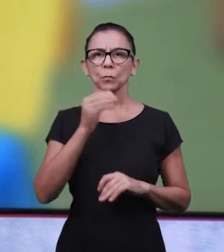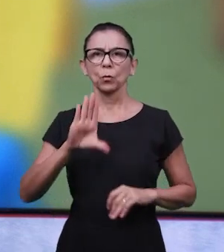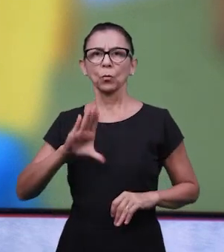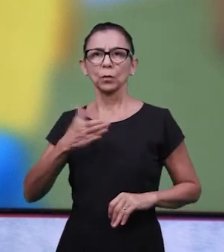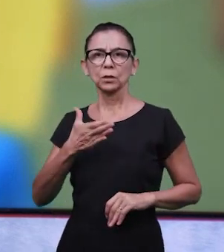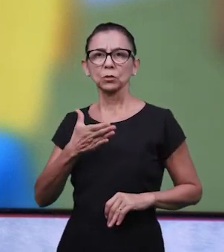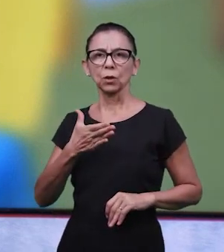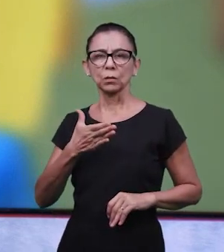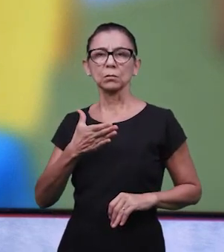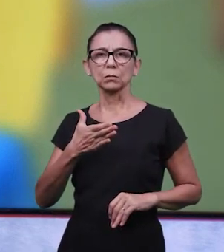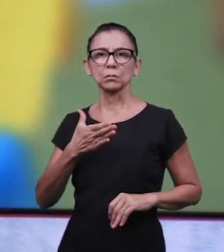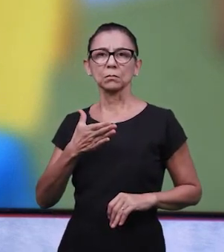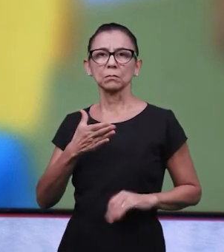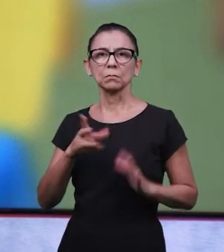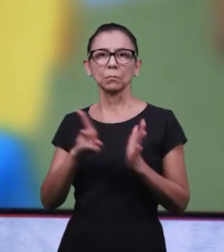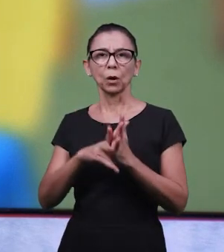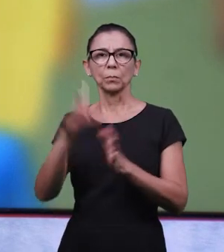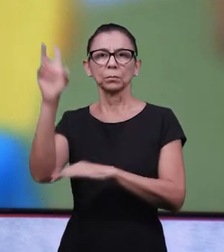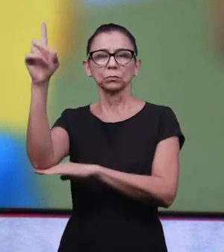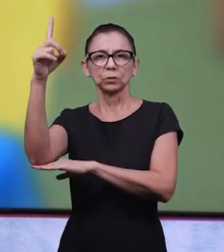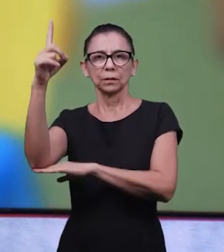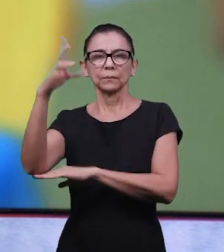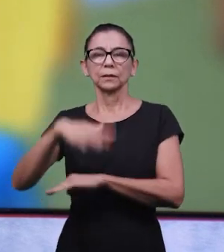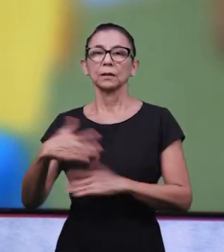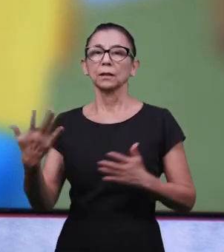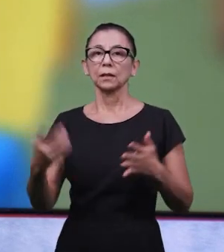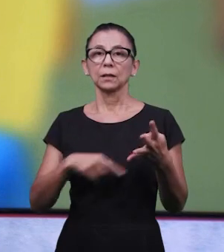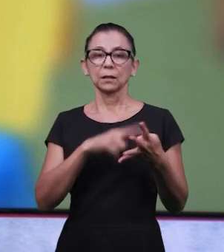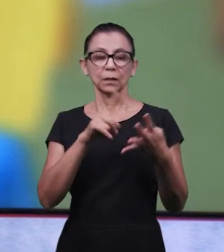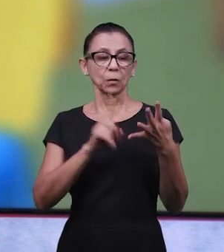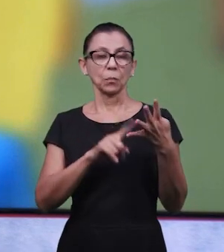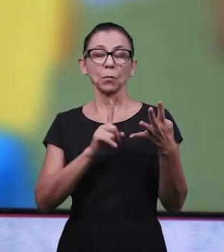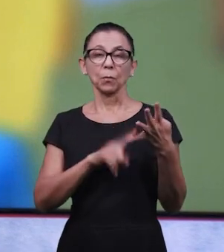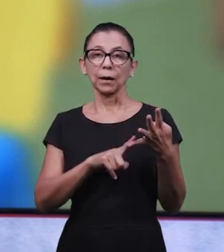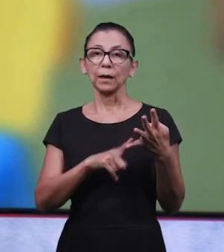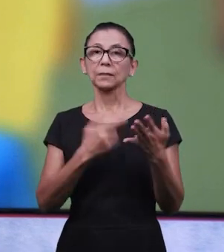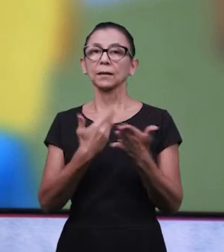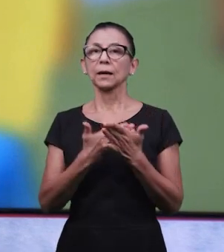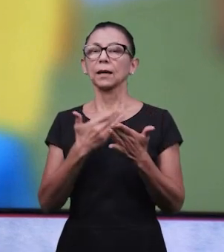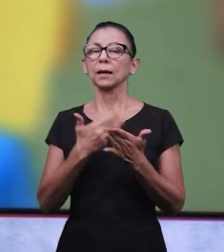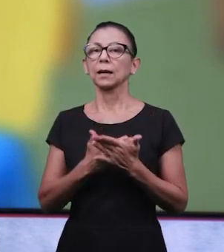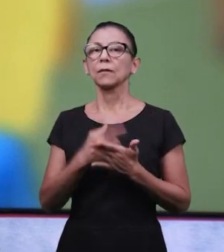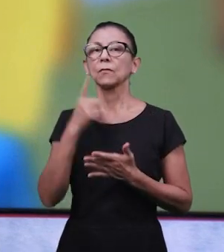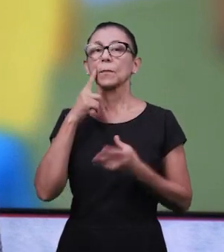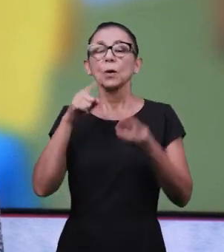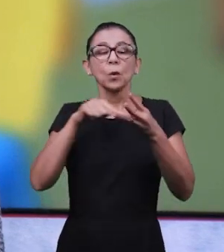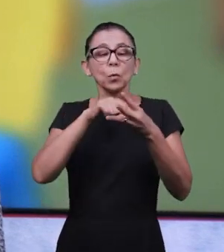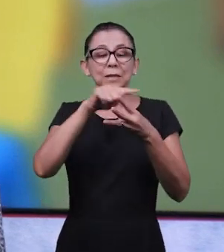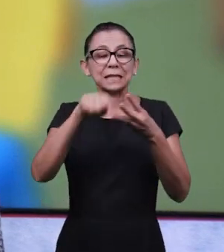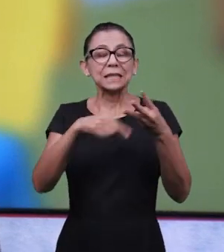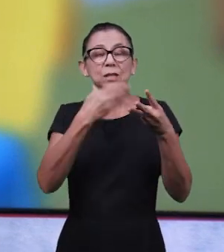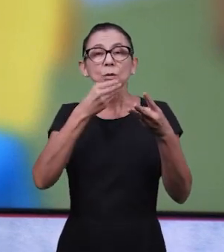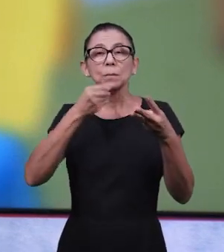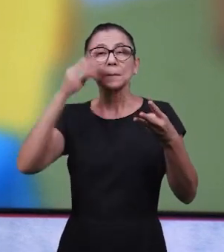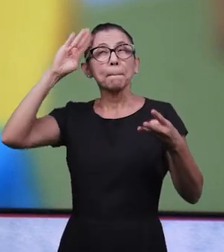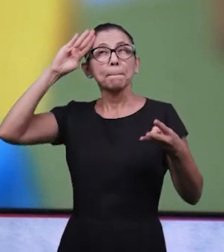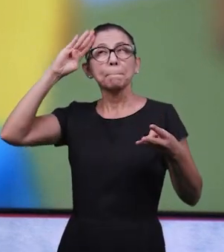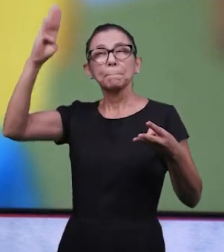Quero saudar a todos com a paz do Senhor Jesus, em especial as crianças intermediários e